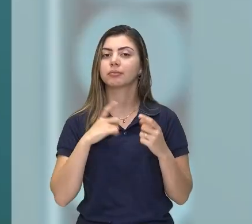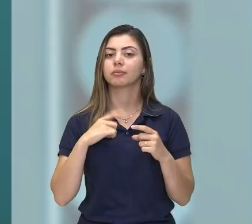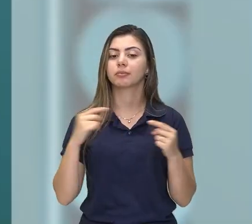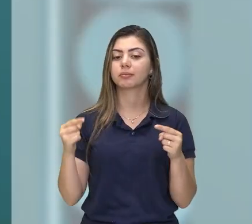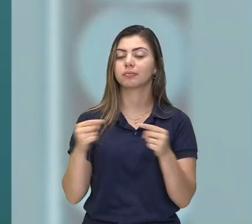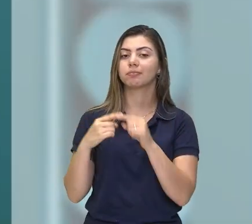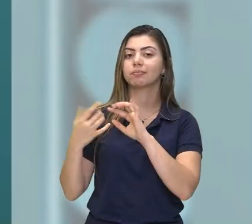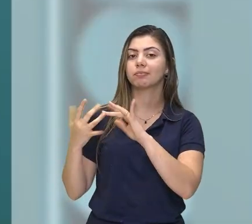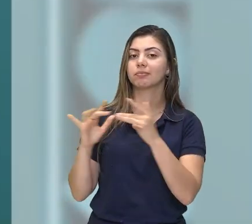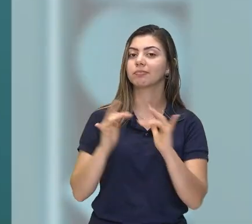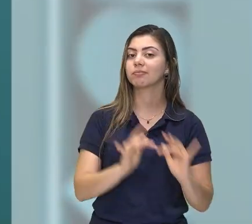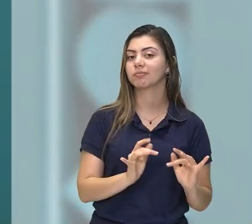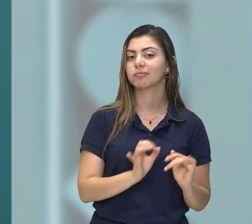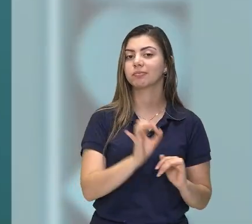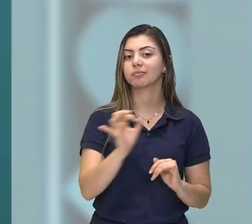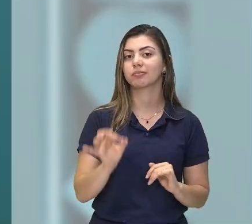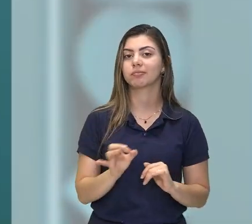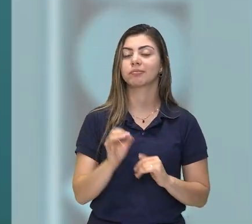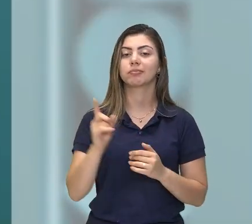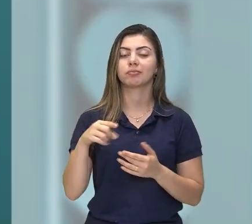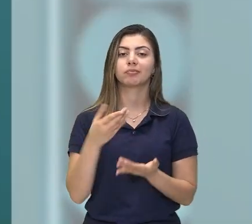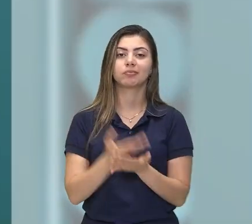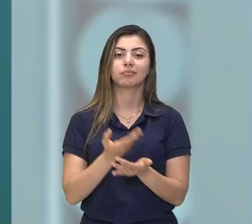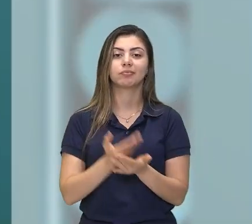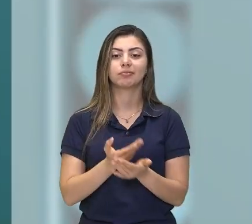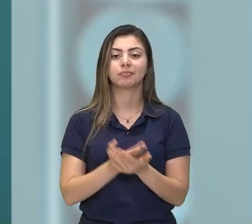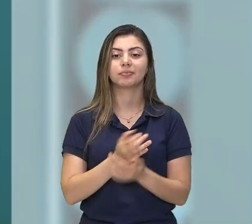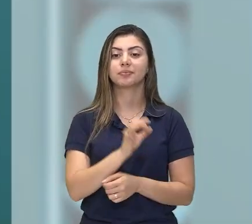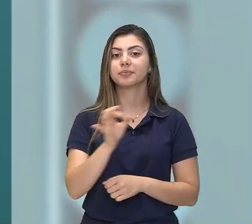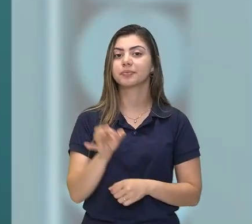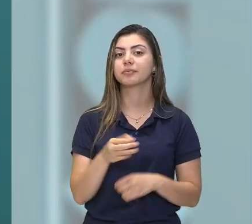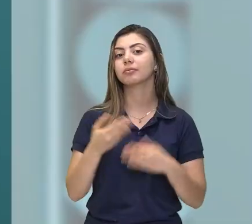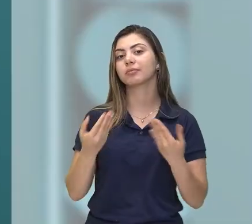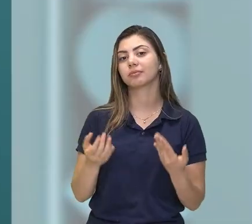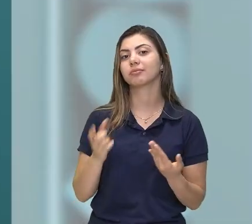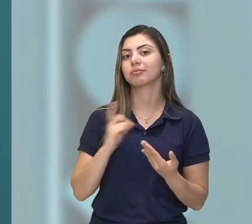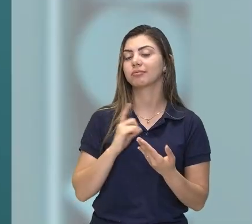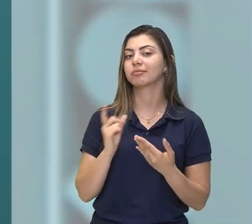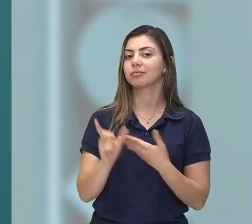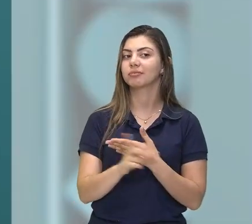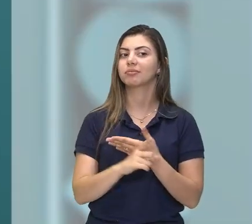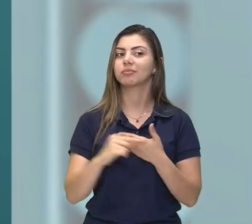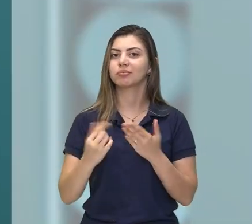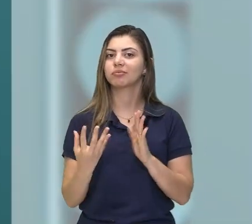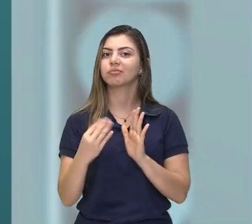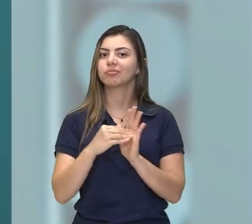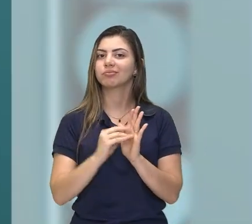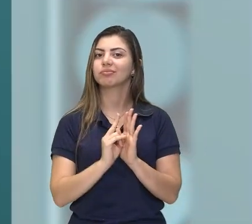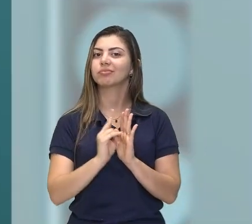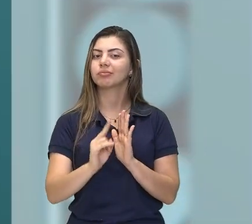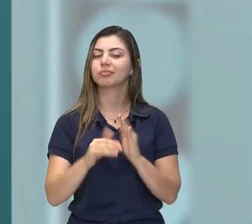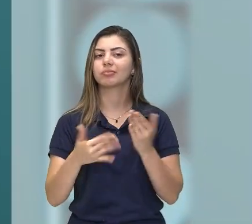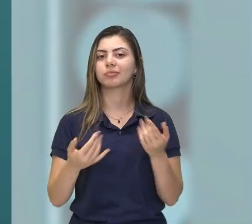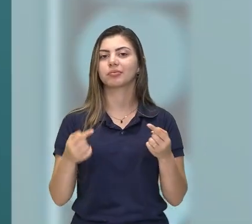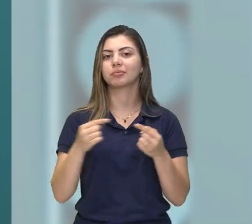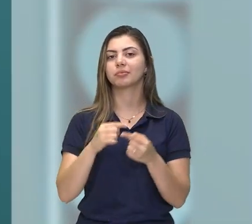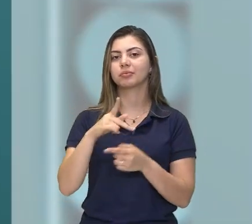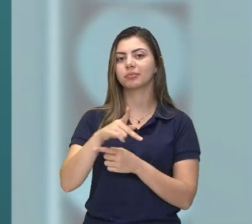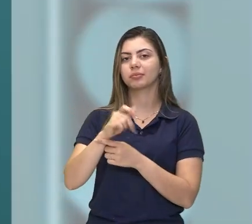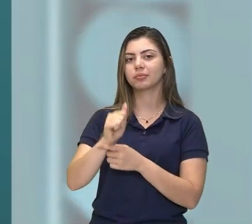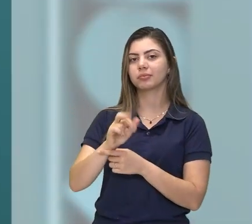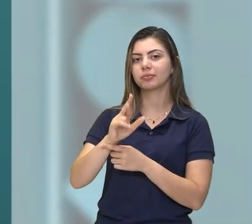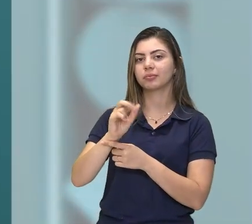este contexto aqui, que é o contexto da aula. Inclusive, eu digo de quem é o texto. Então, uma paráfrase aí. Acompanhem